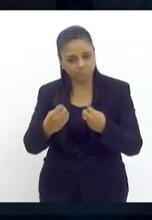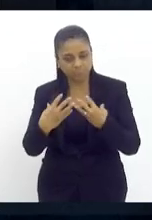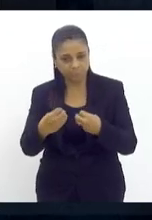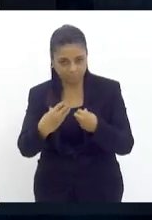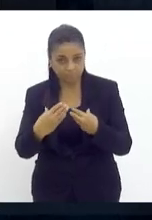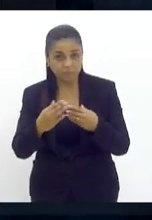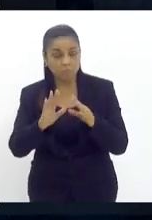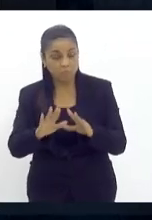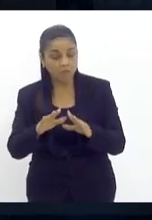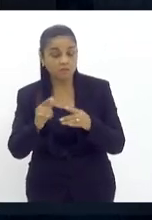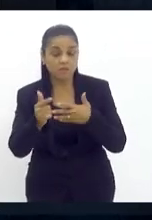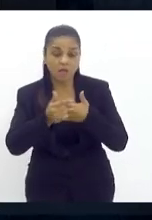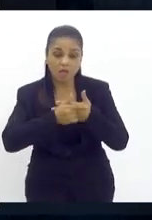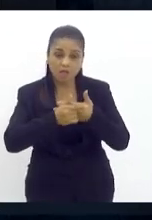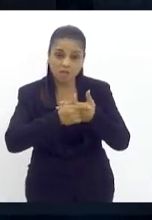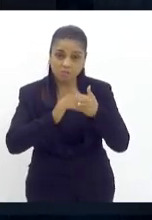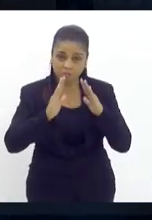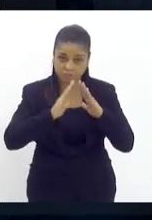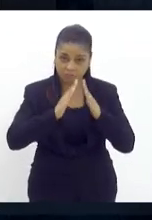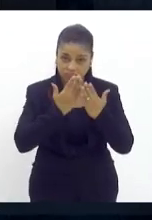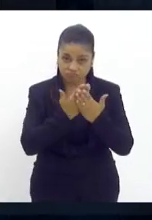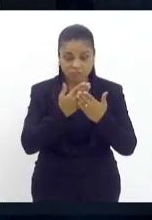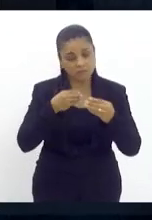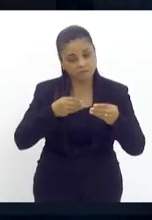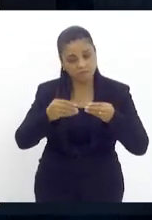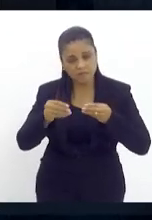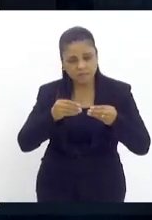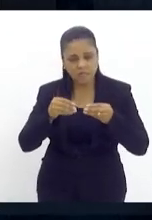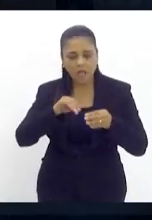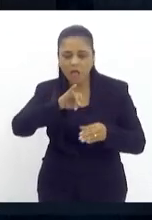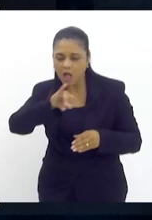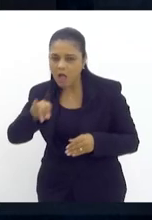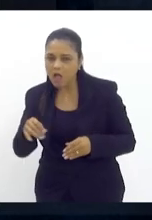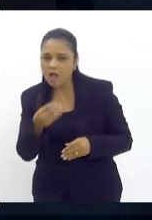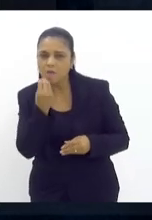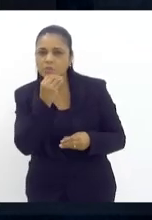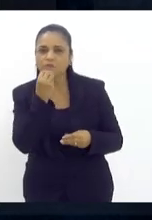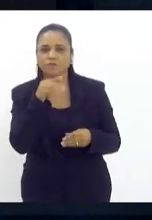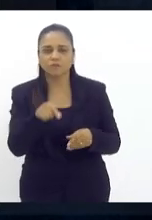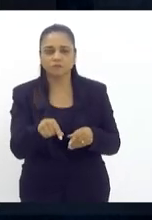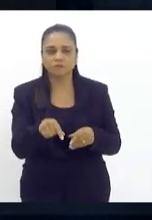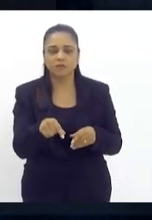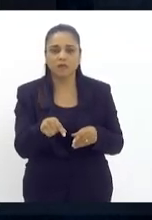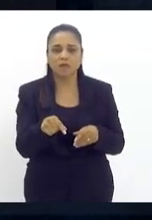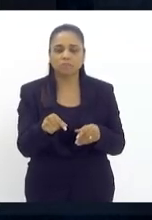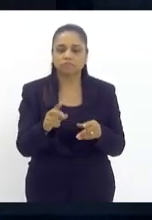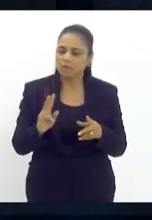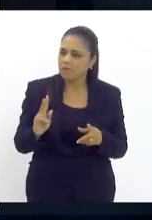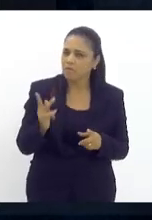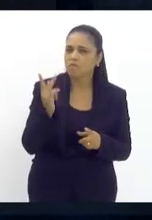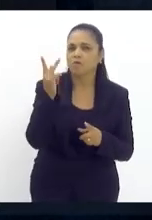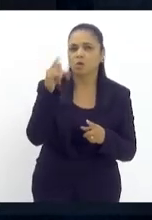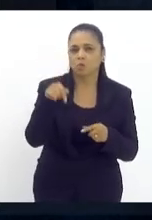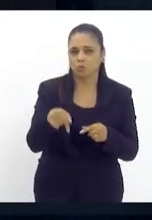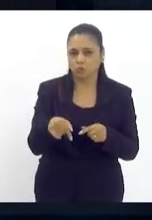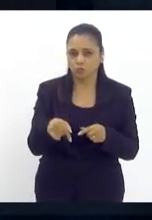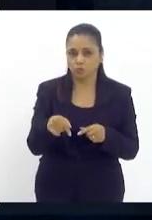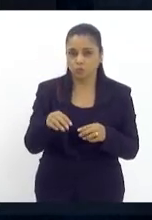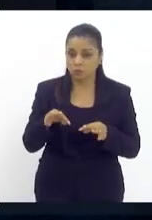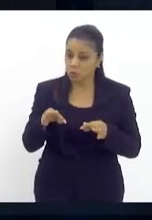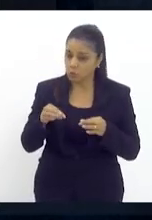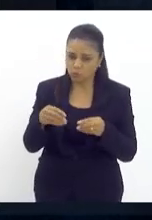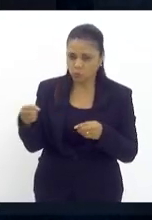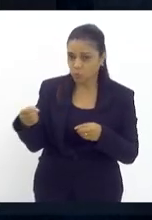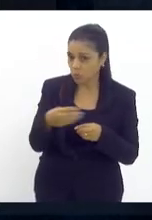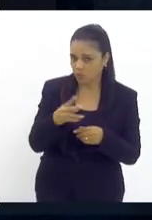ter essa flexibilidade, saber aproveitar, né, o que é valioso. Nem tudo que é novo